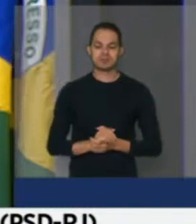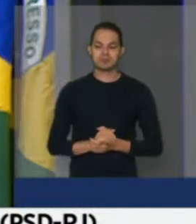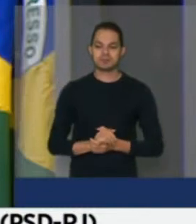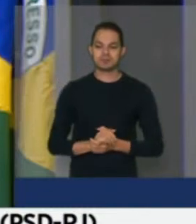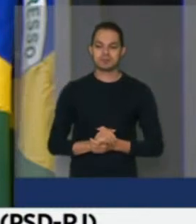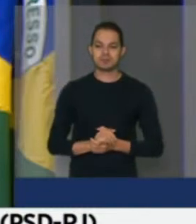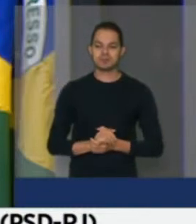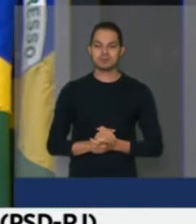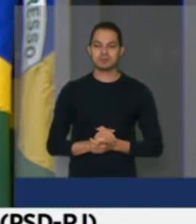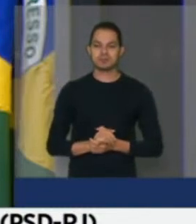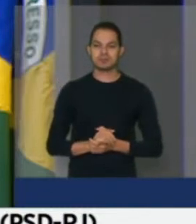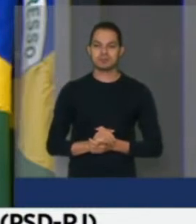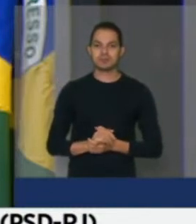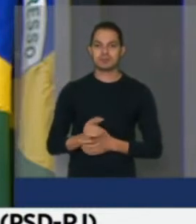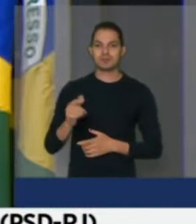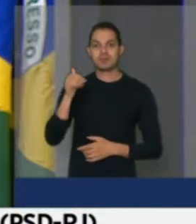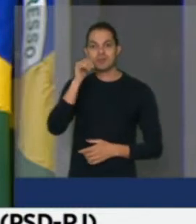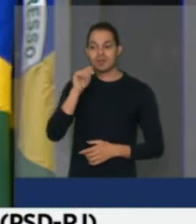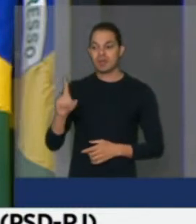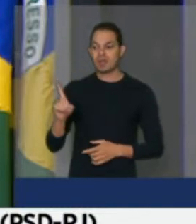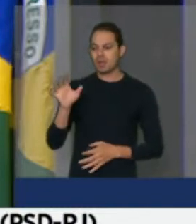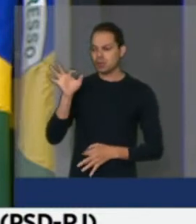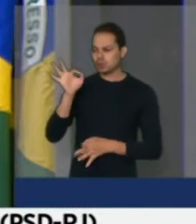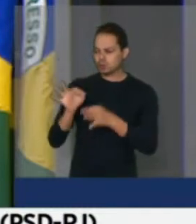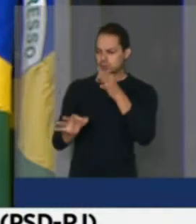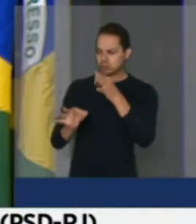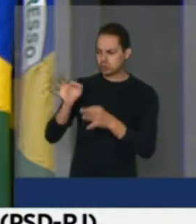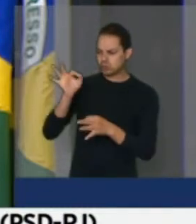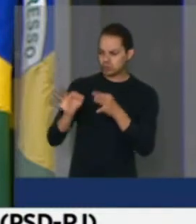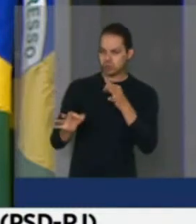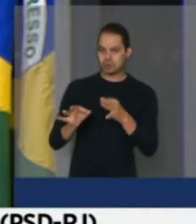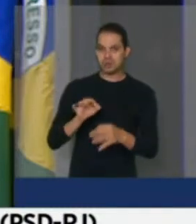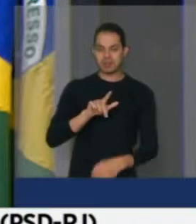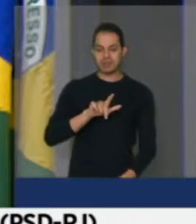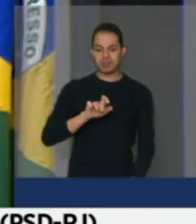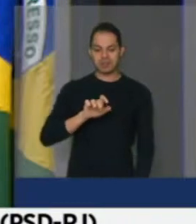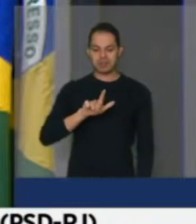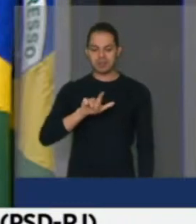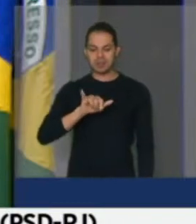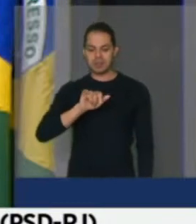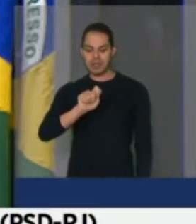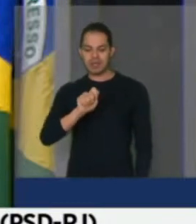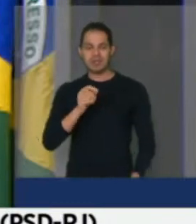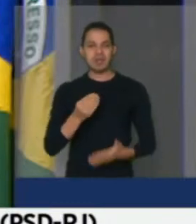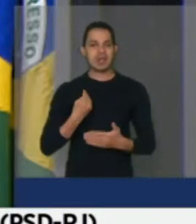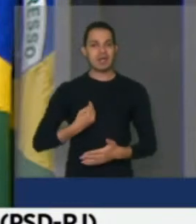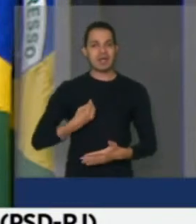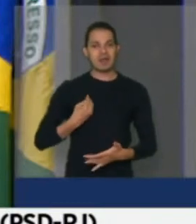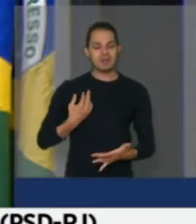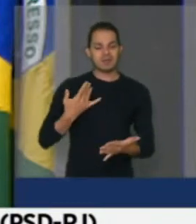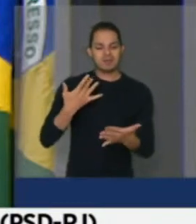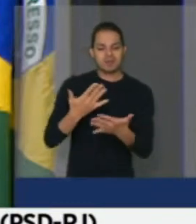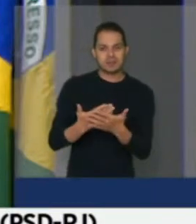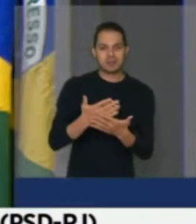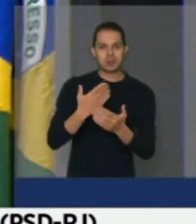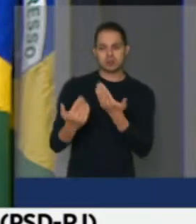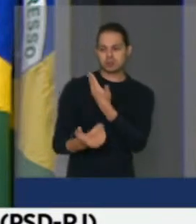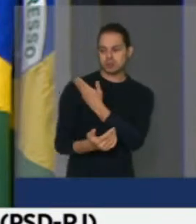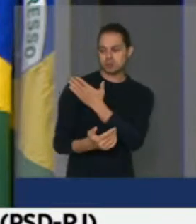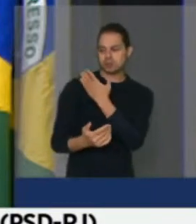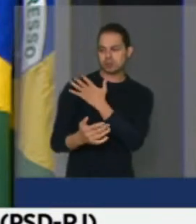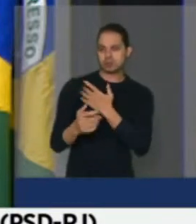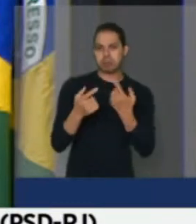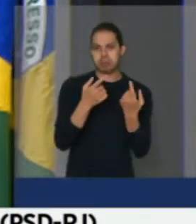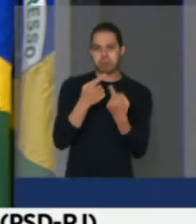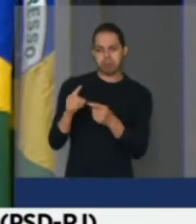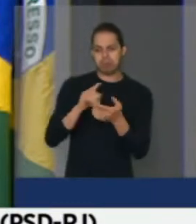Julgam uma cidadã que, como ensinou Léria Gonçalves, durante toda a vida sofreu preconceitos